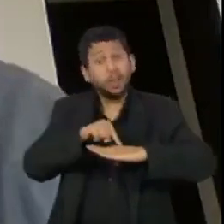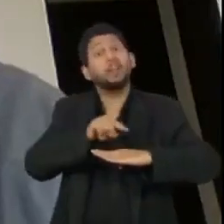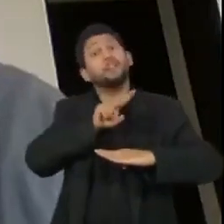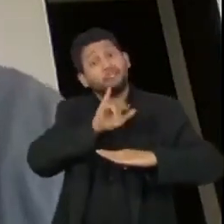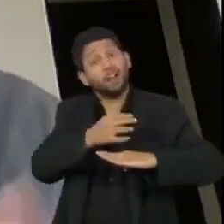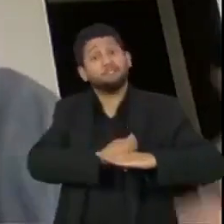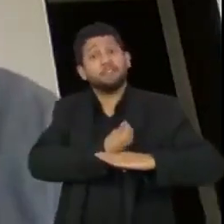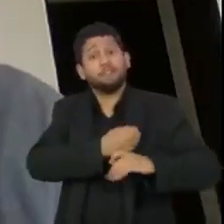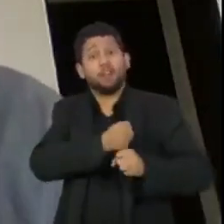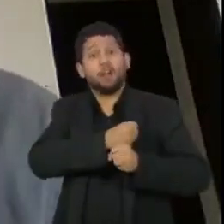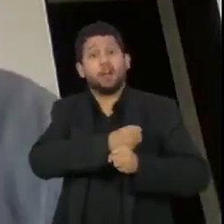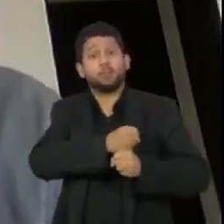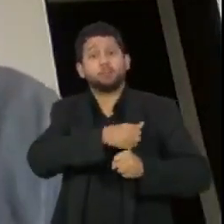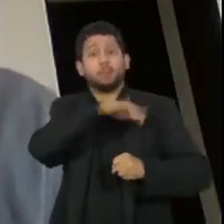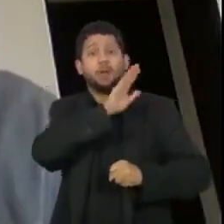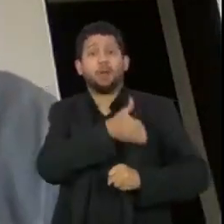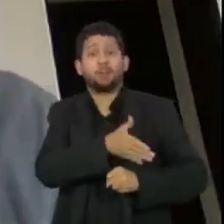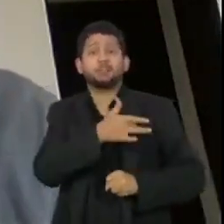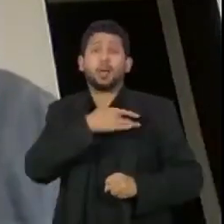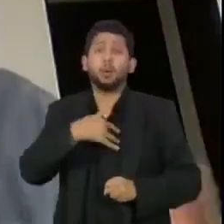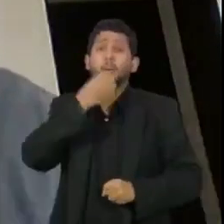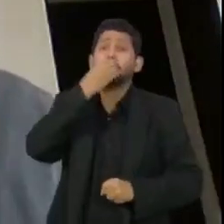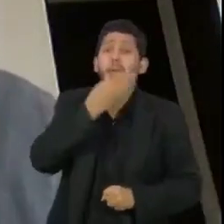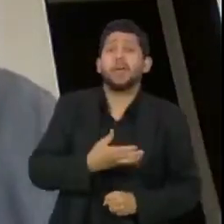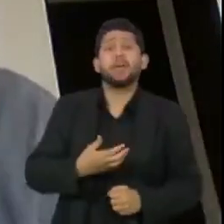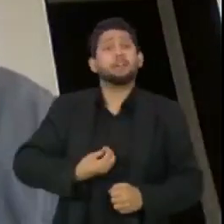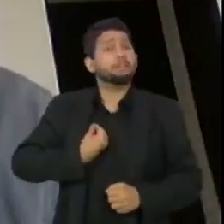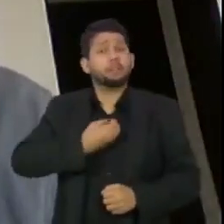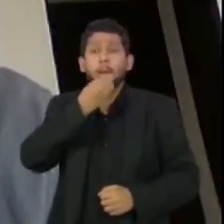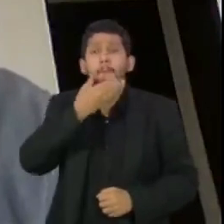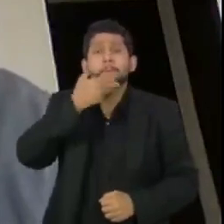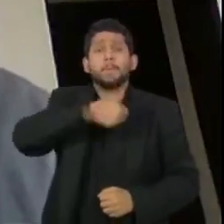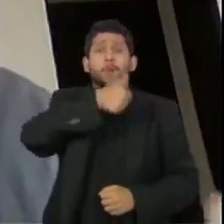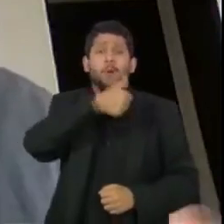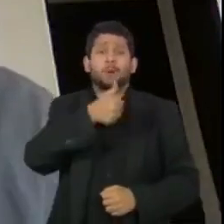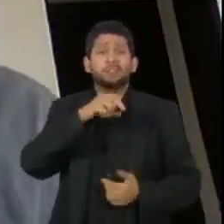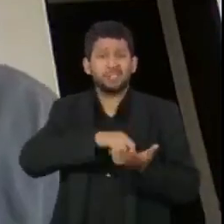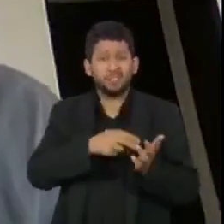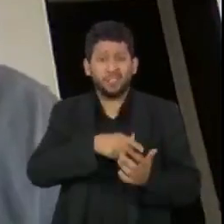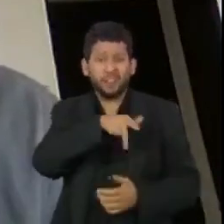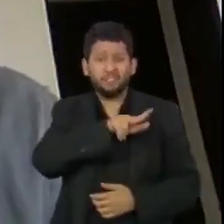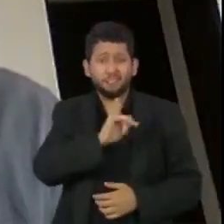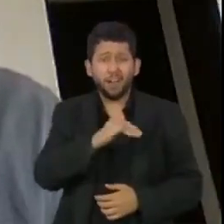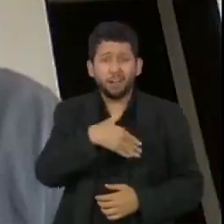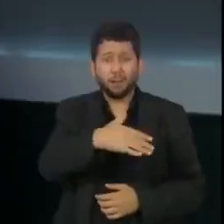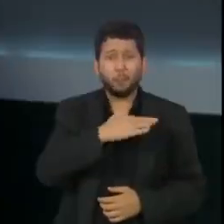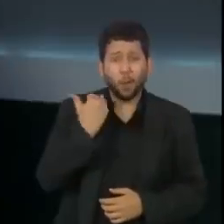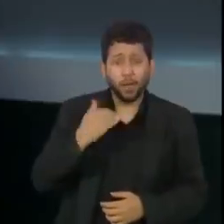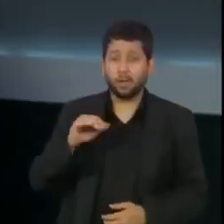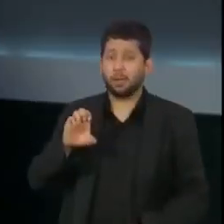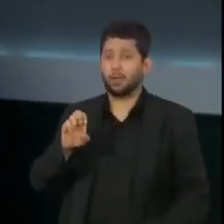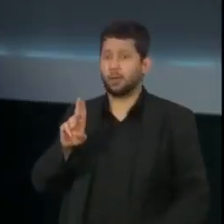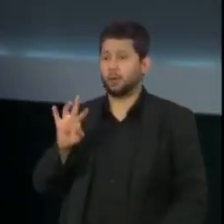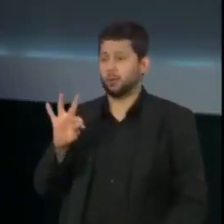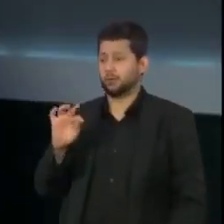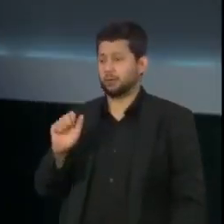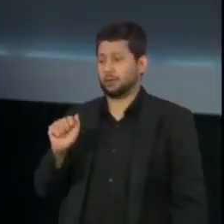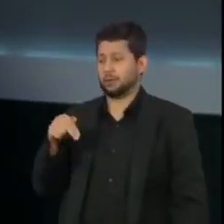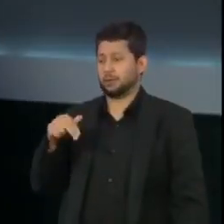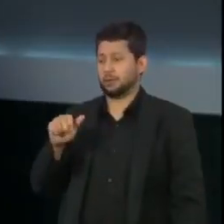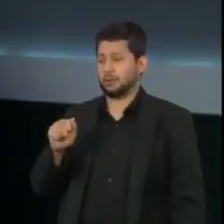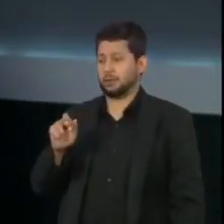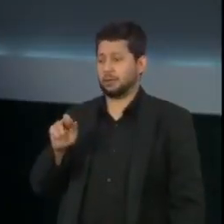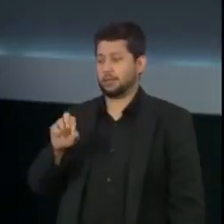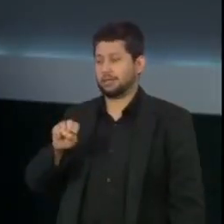viver mais tempo do que as pessoas que não acompanham. Então, não tem nada a ver com abreviar a vida e nem com a eutanásia. Para terminar, doutor, o